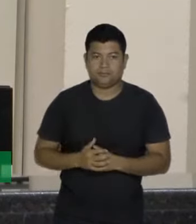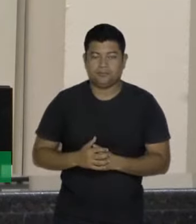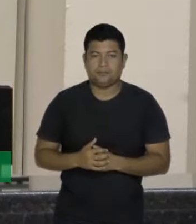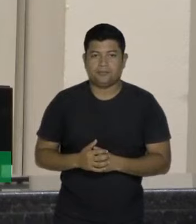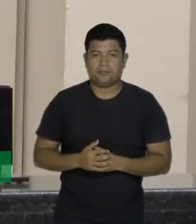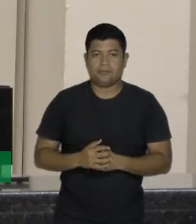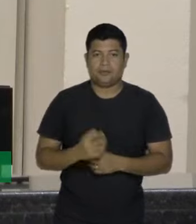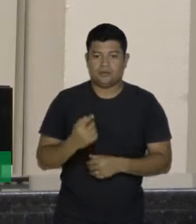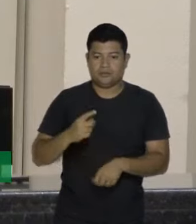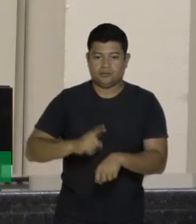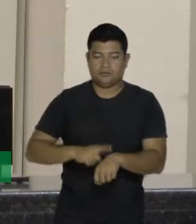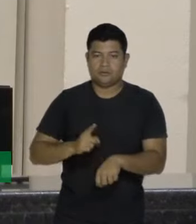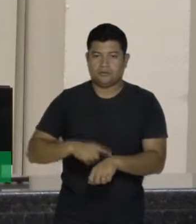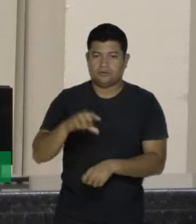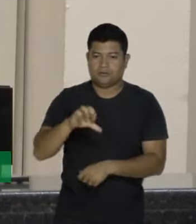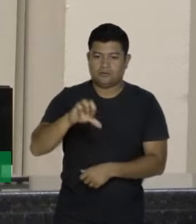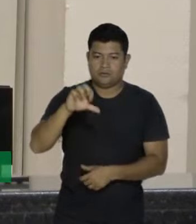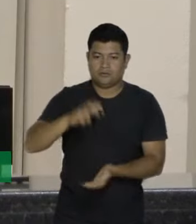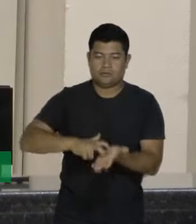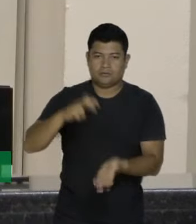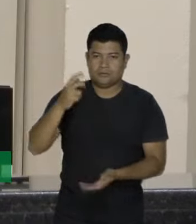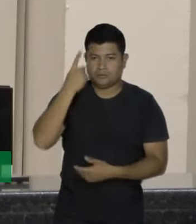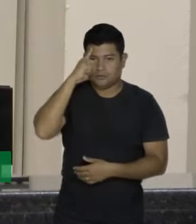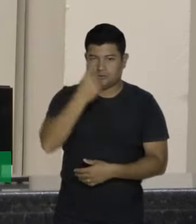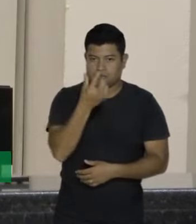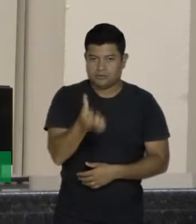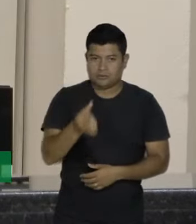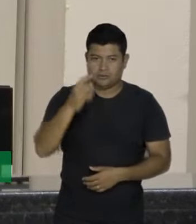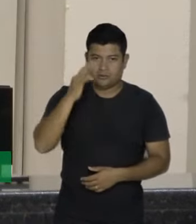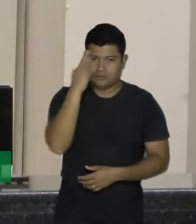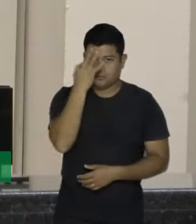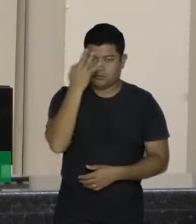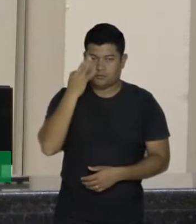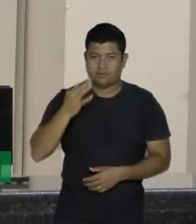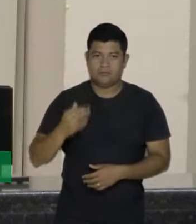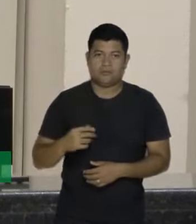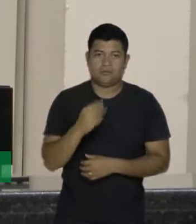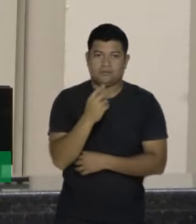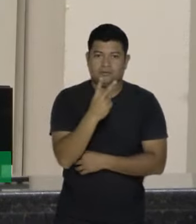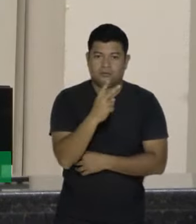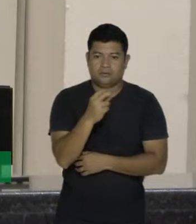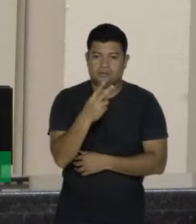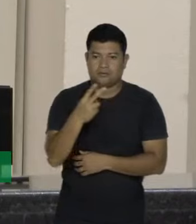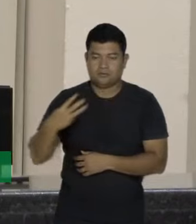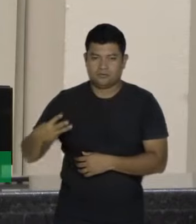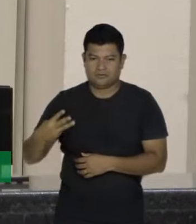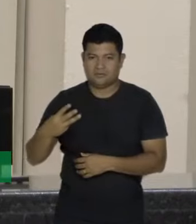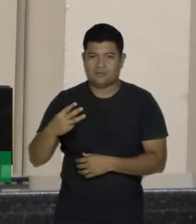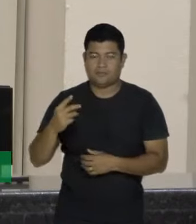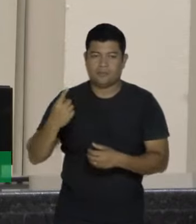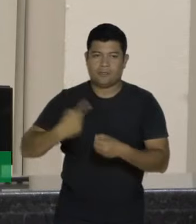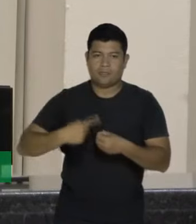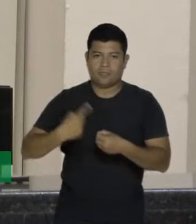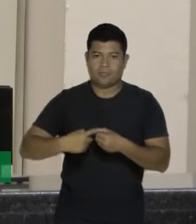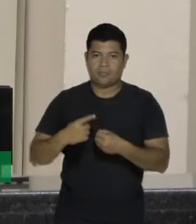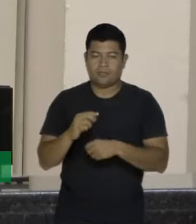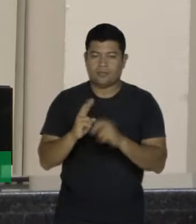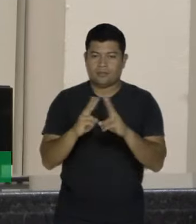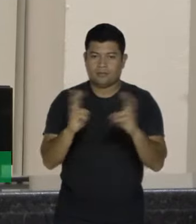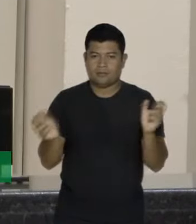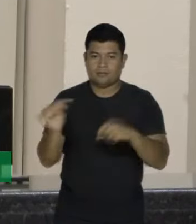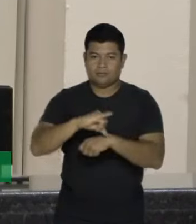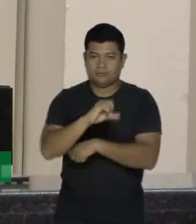16 de fevereiro do ano de 2023, nesta cidade de Florianópolis, capital do Estado de Santa Catarina, reuniu-se a